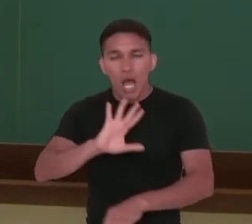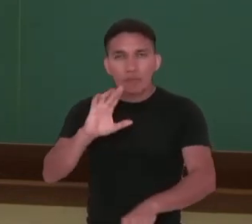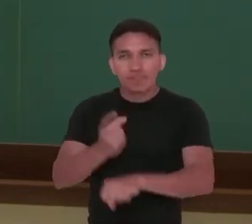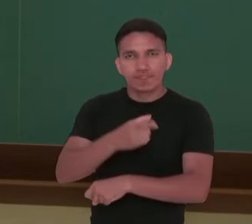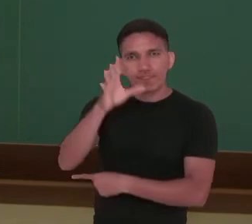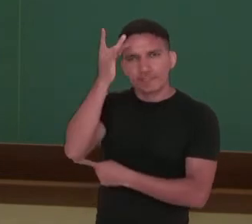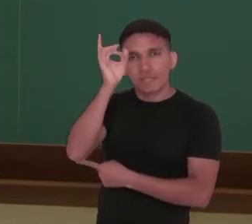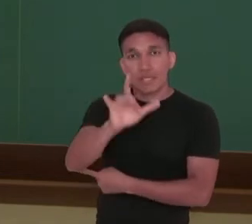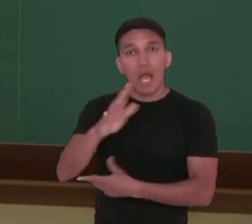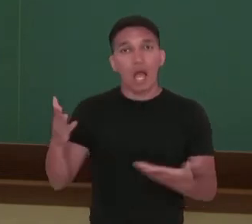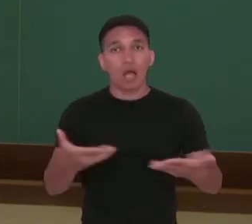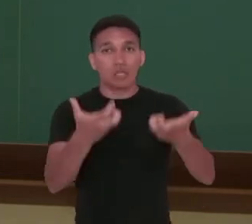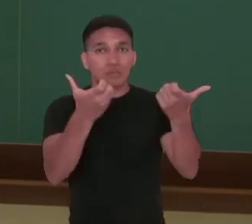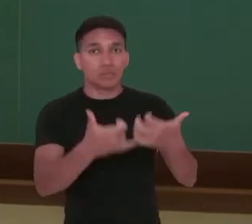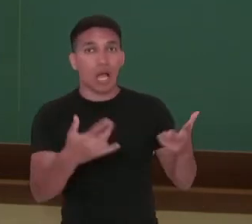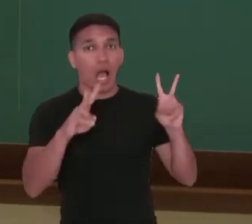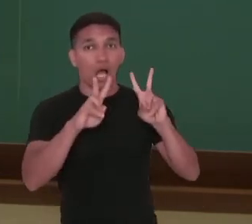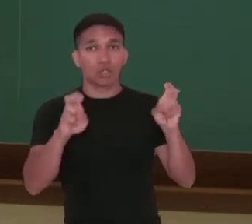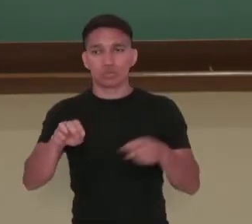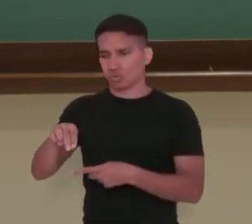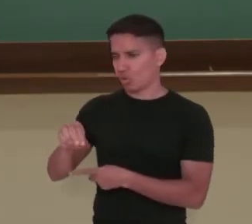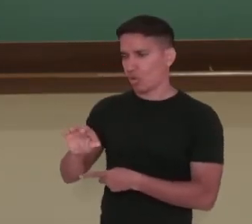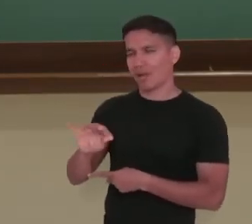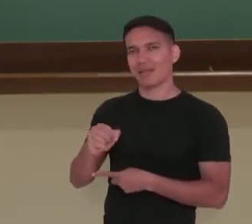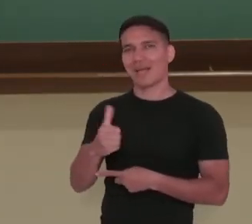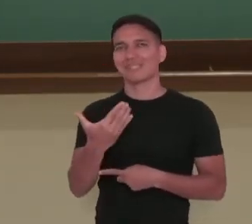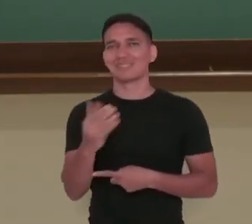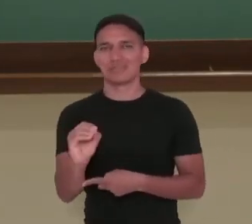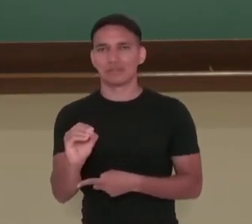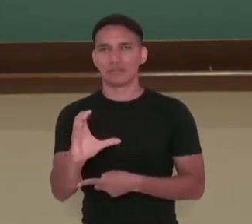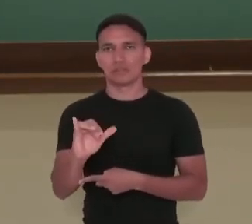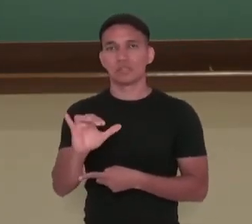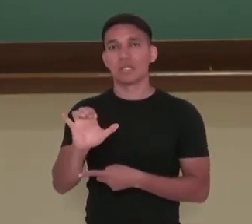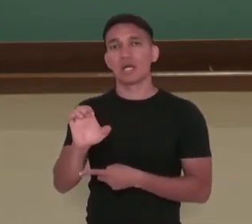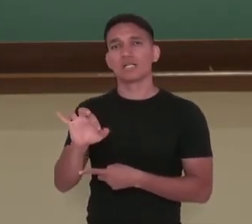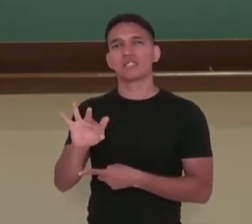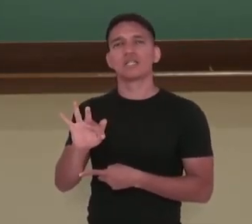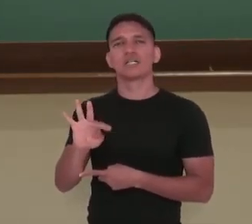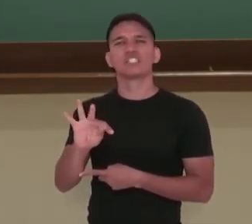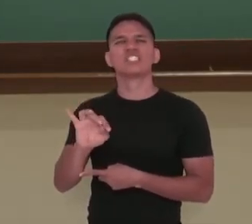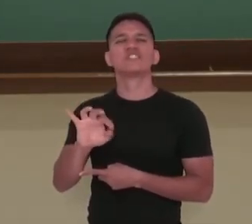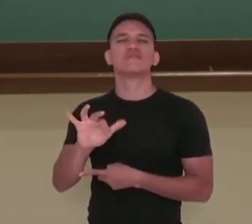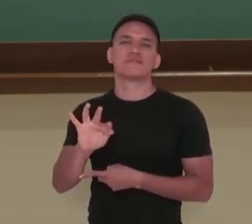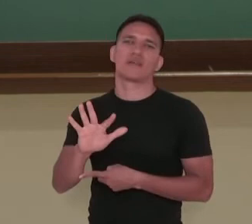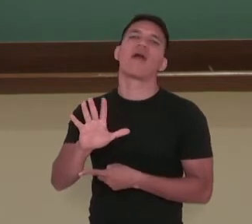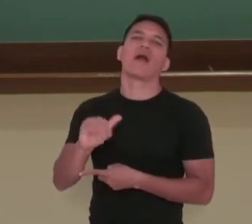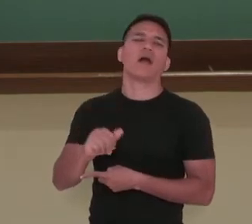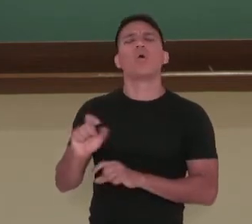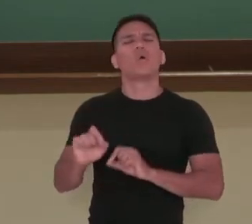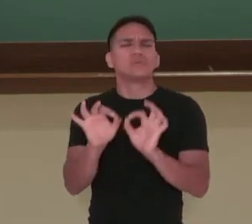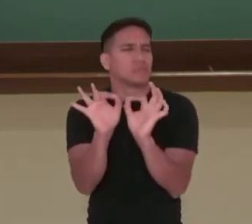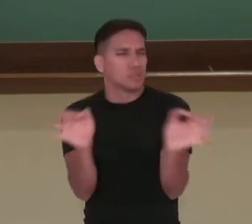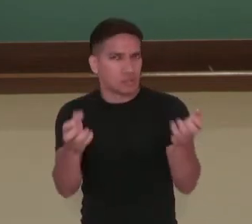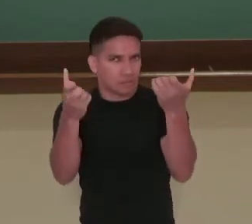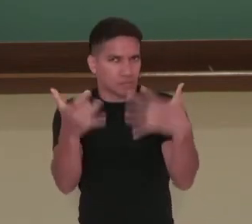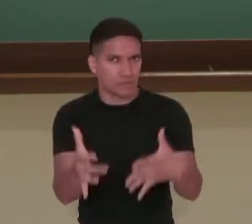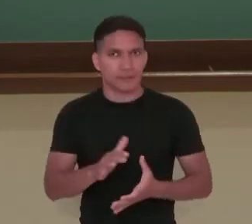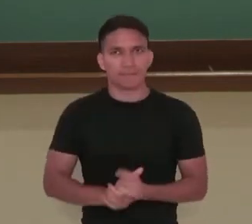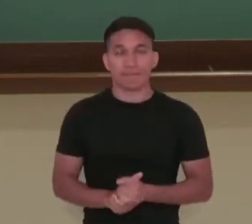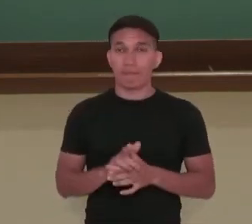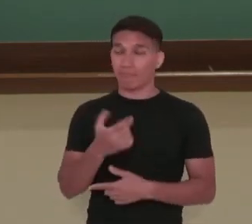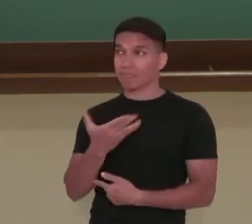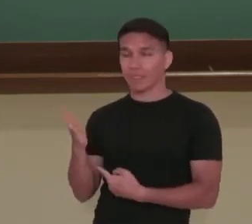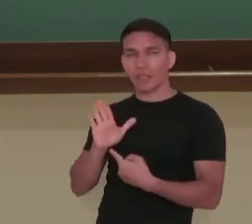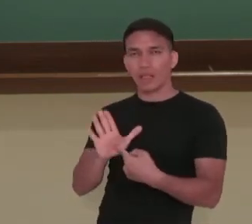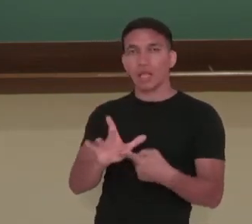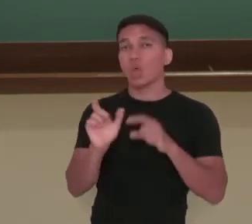agora vamos falar um pouquinho da notação científica. Ei, do modo bem simples, a notação científica, ela